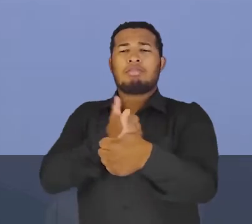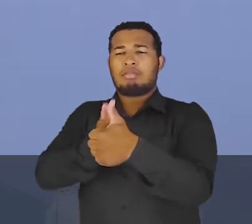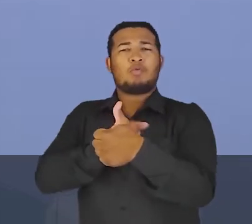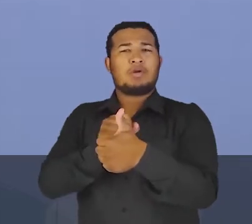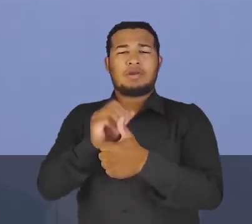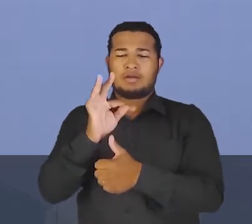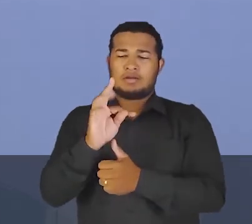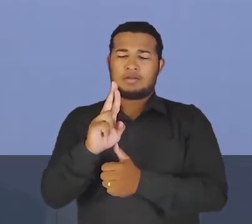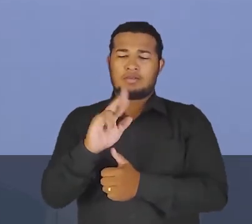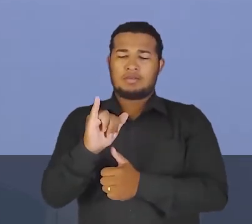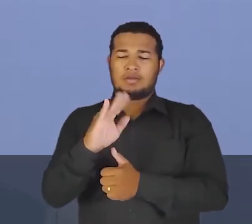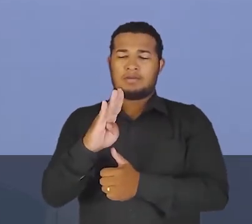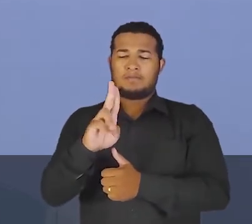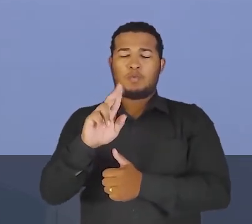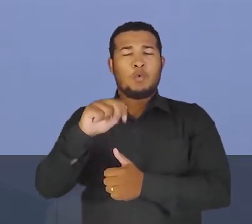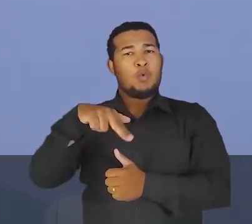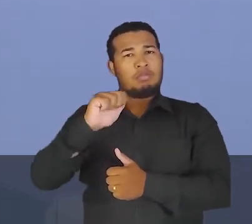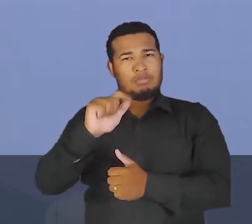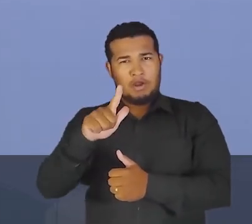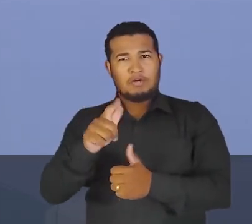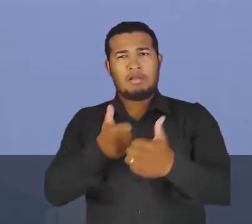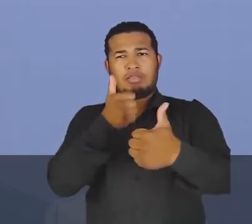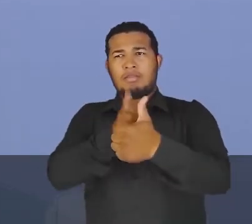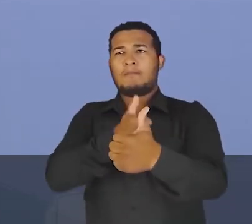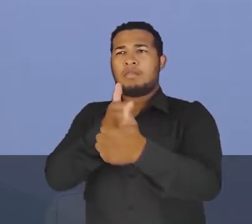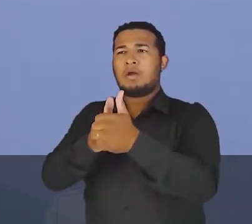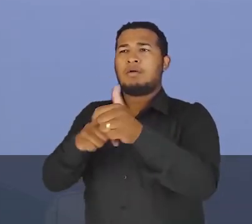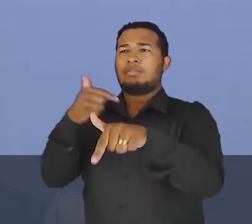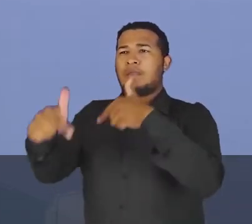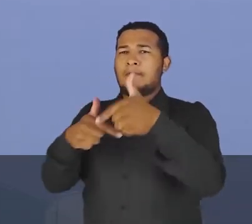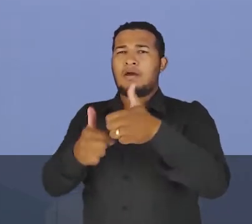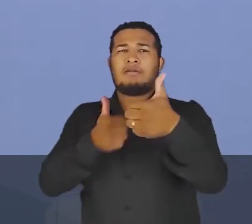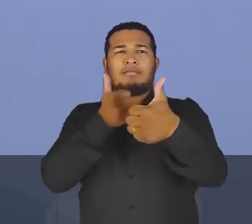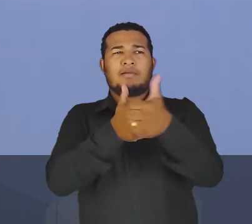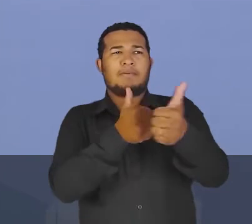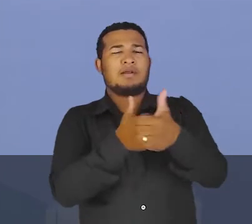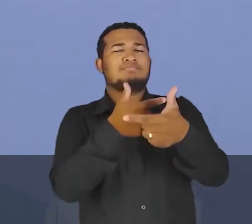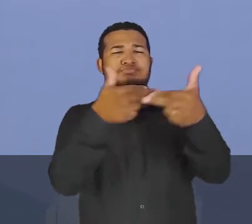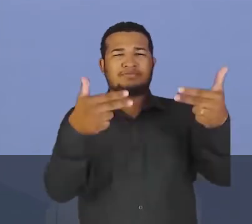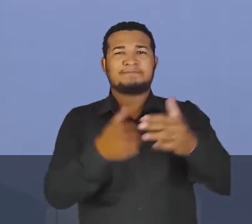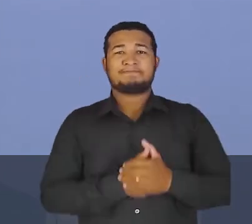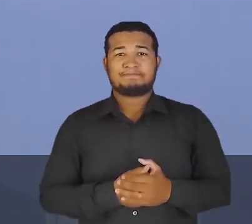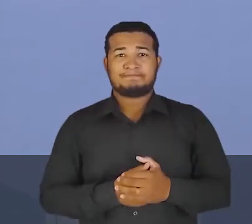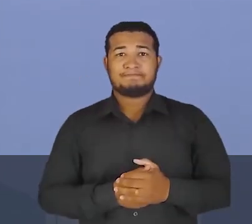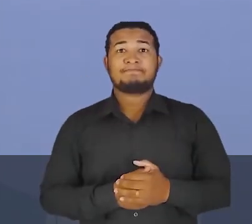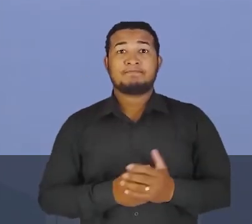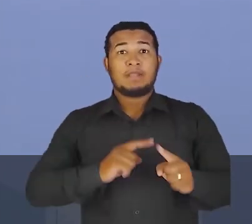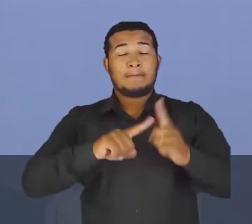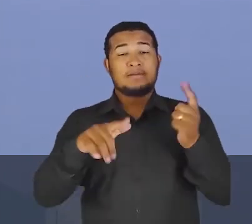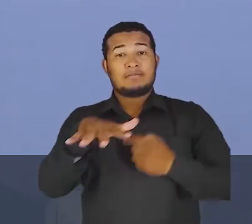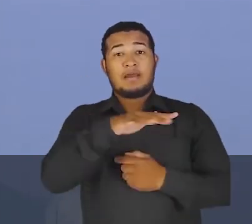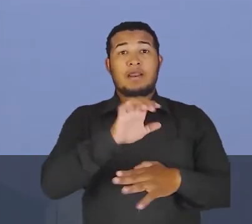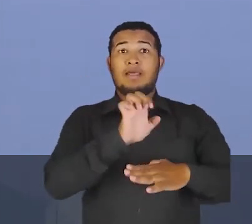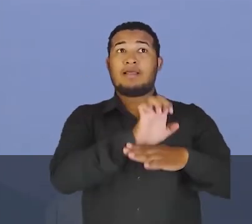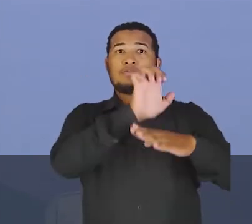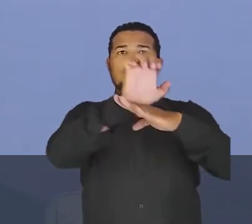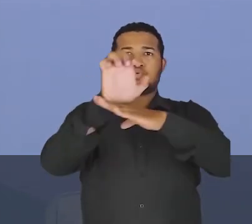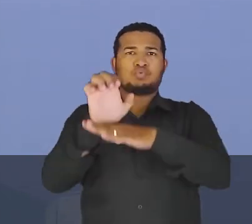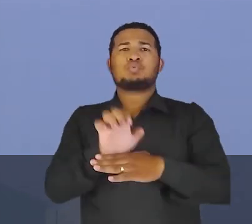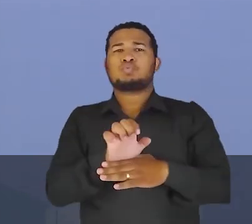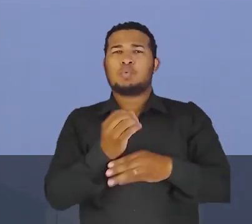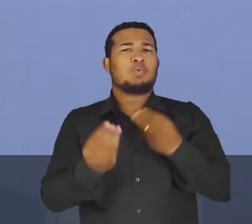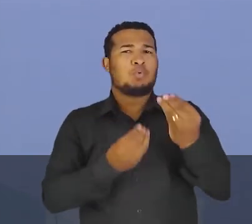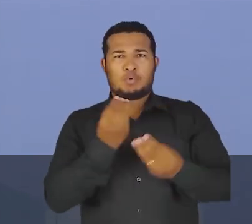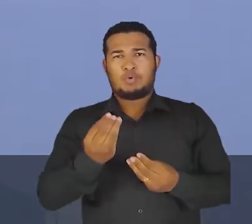Tribunal Superior Eleitoral, do Trabalho e assim por diante. Agora, como funciona na esfera estadual, gente? Na